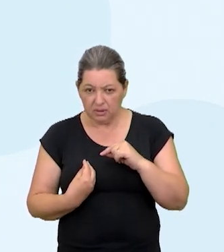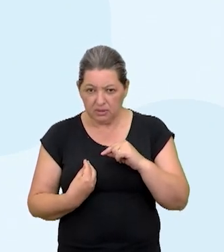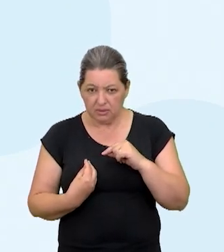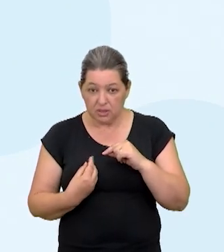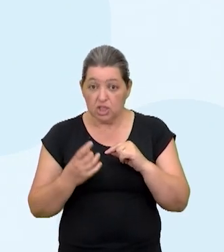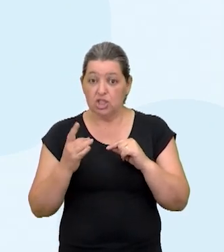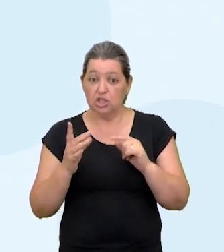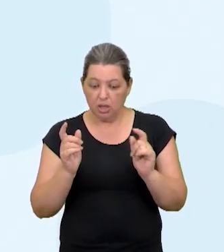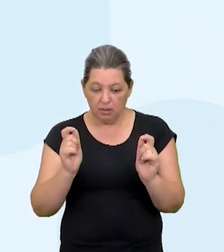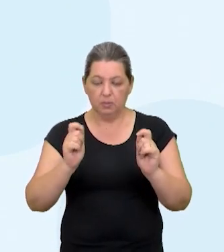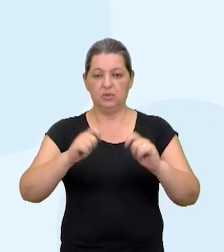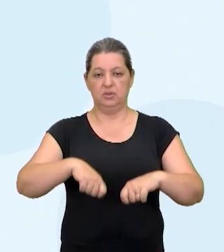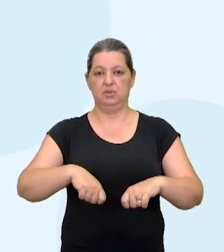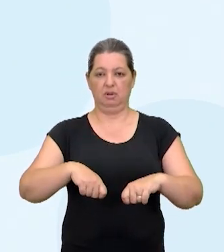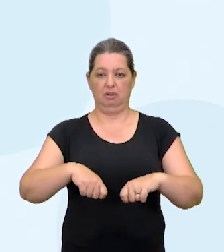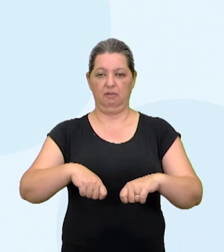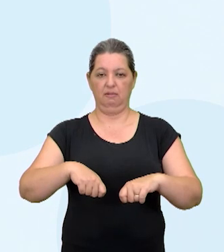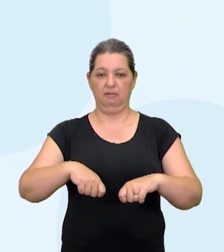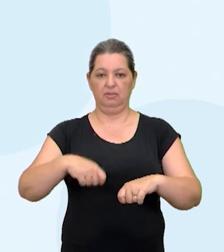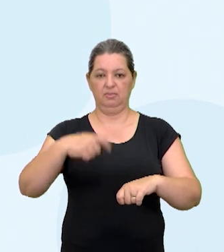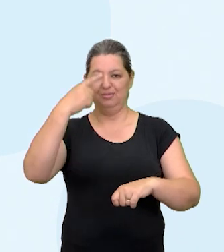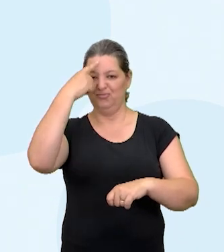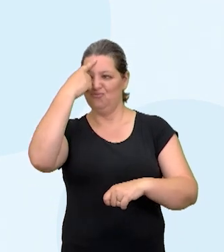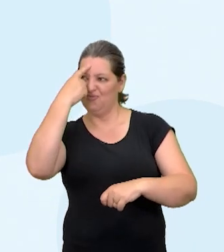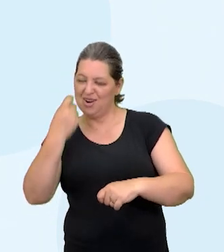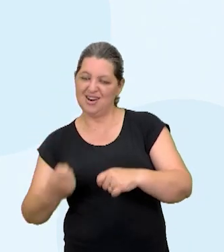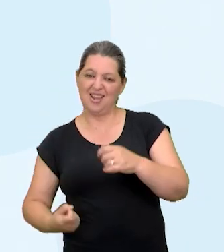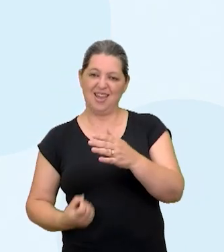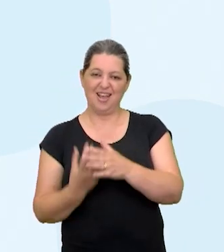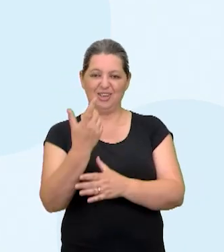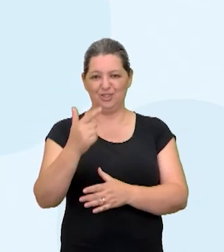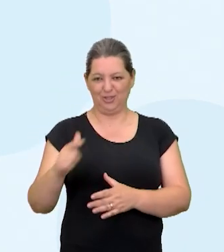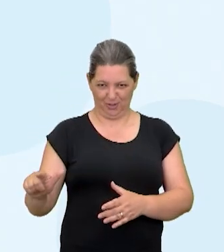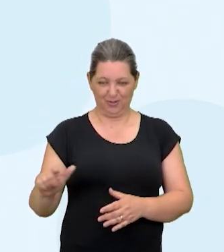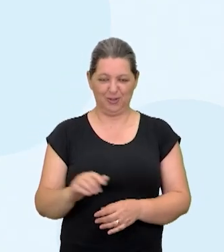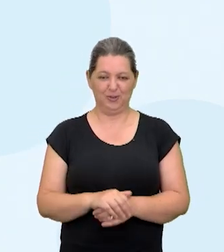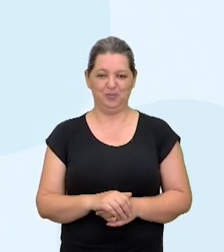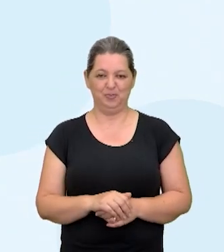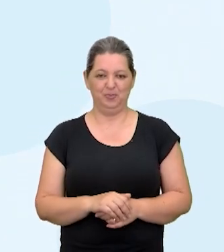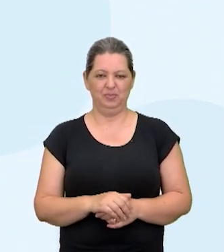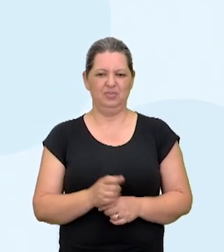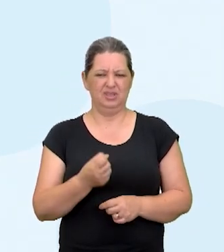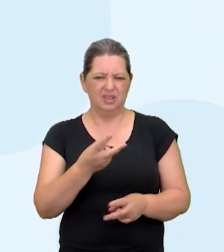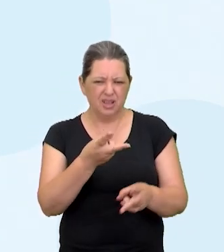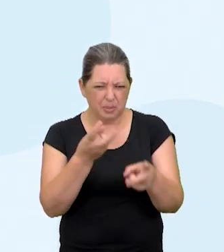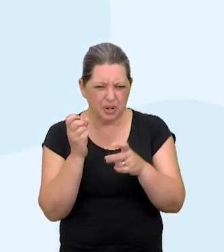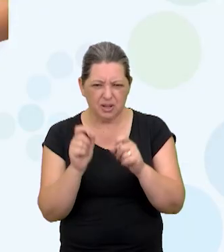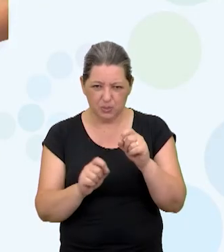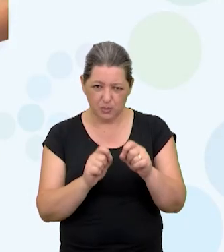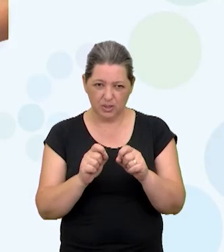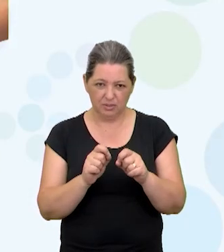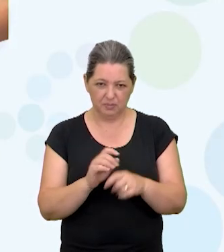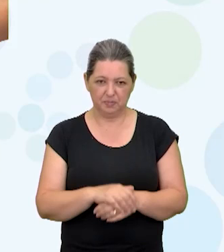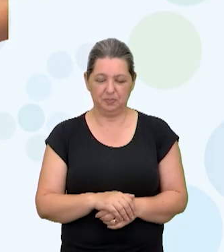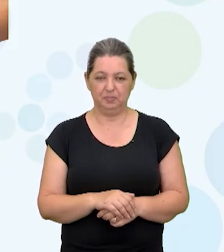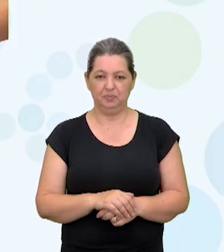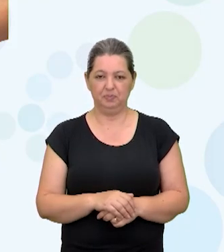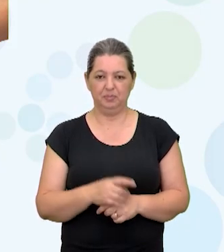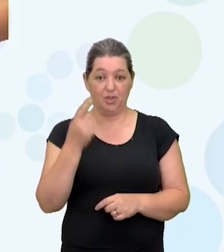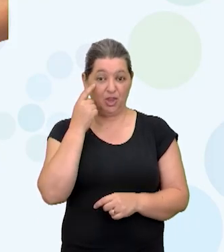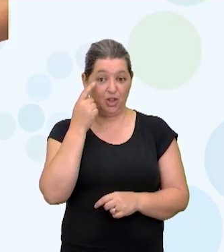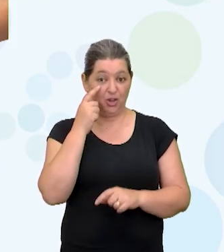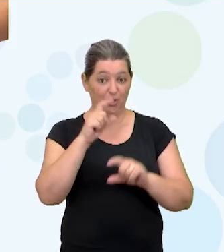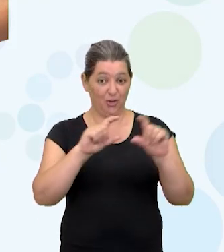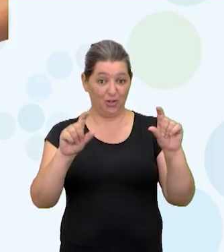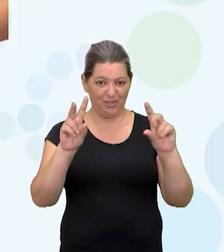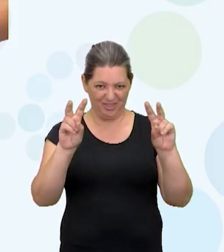só é possível reinventada. E olha só, se vocês repararam o nome da nossa aula, vou até voltar para vocês verem. Olha o nome da nossa